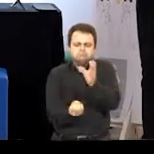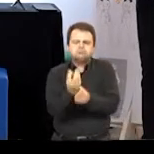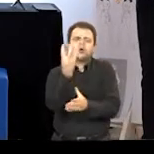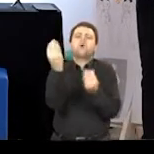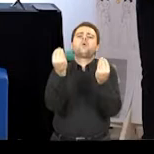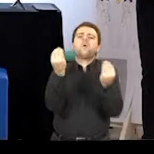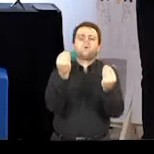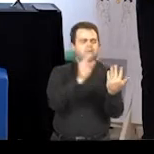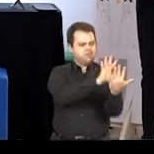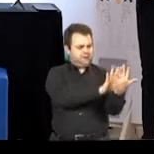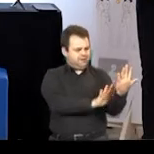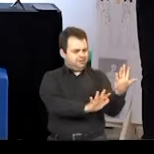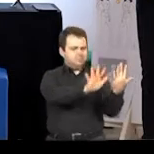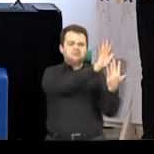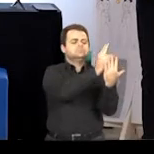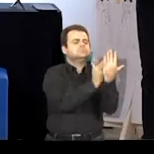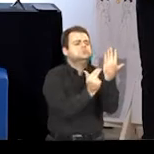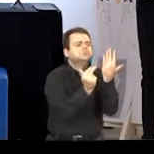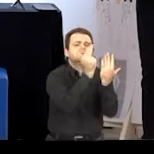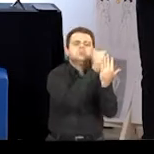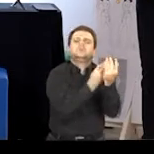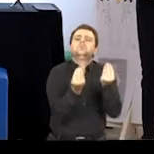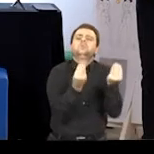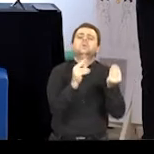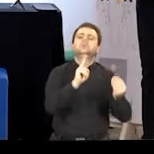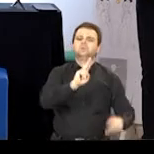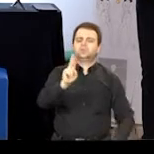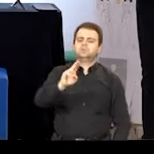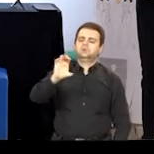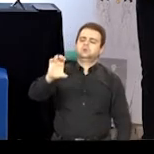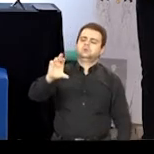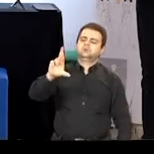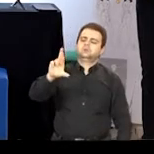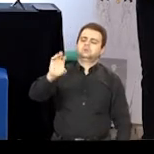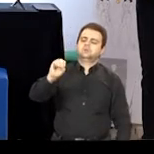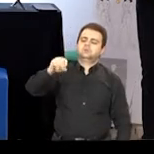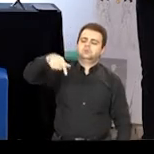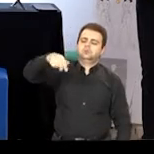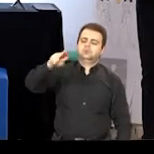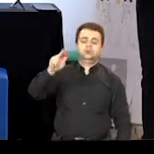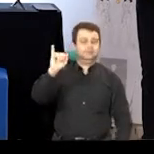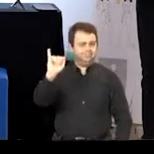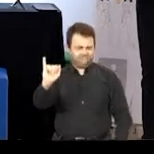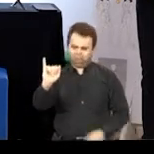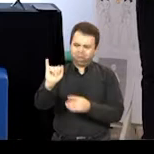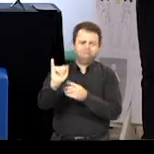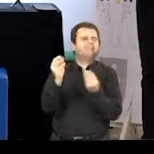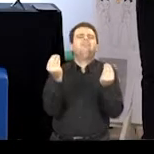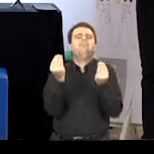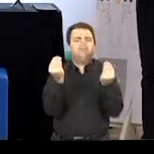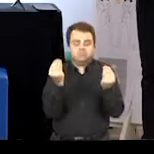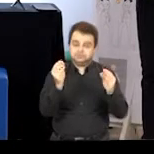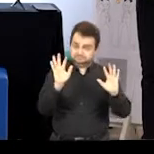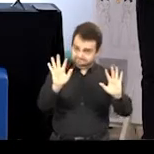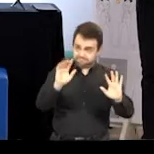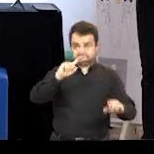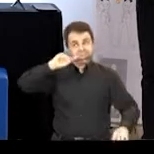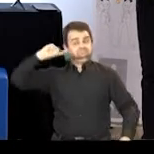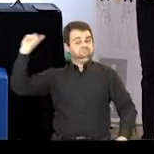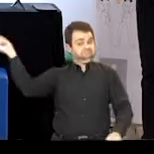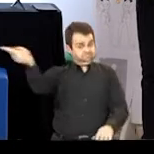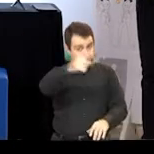o desenho de moda, que nós chamamos de croquis. Geralmente, o desenho em moda, a